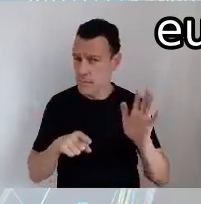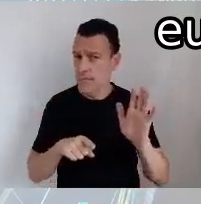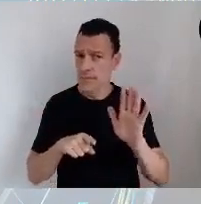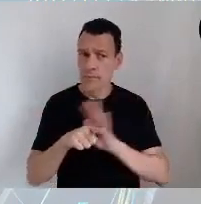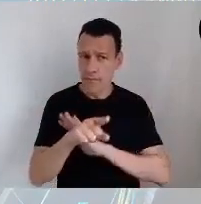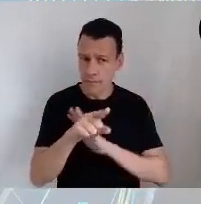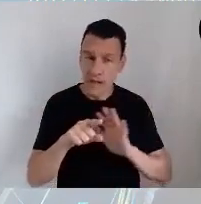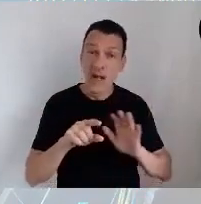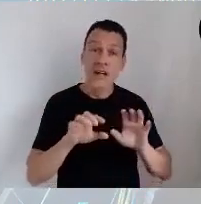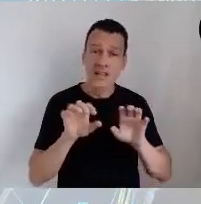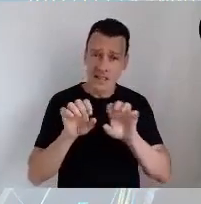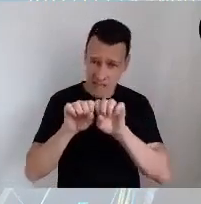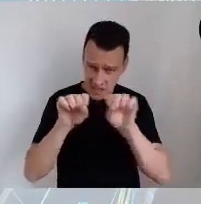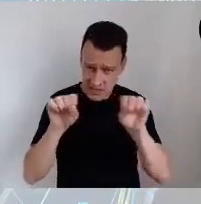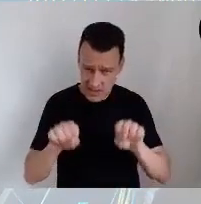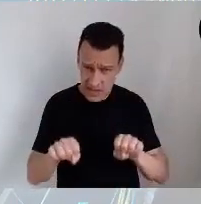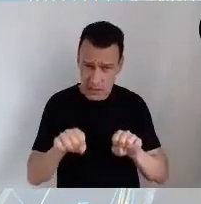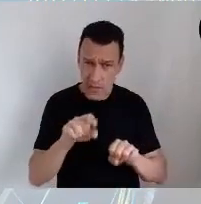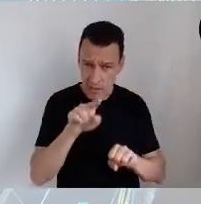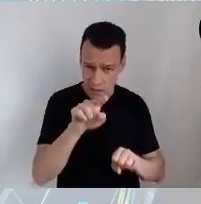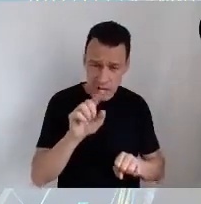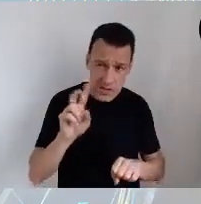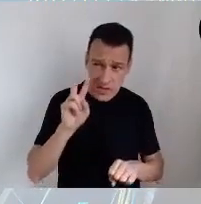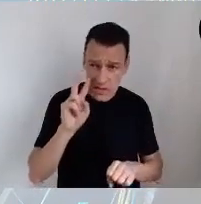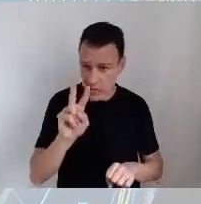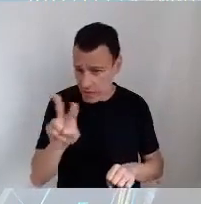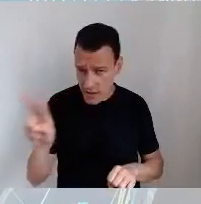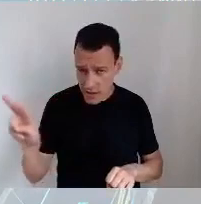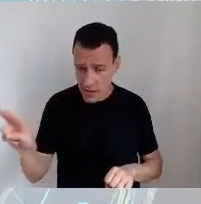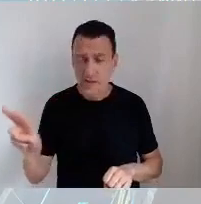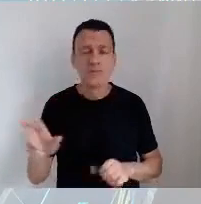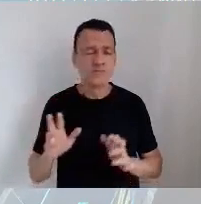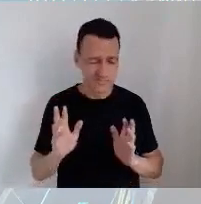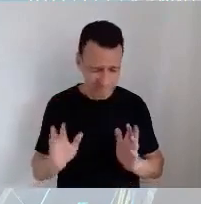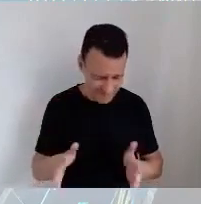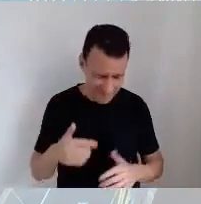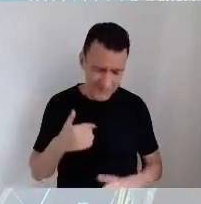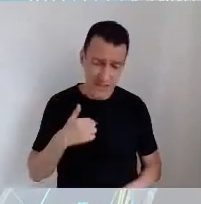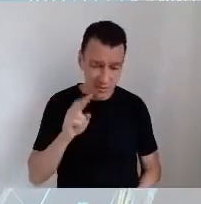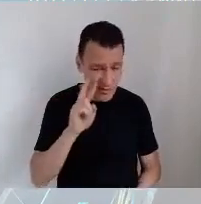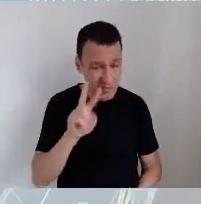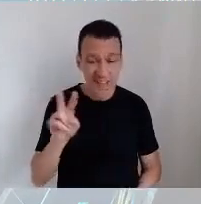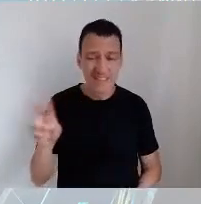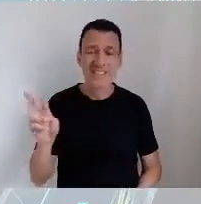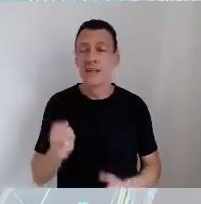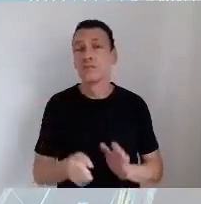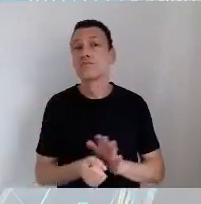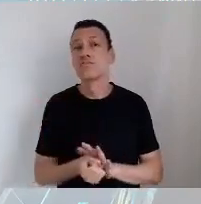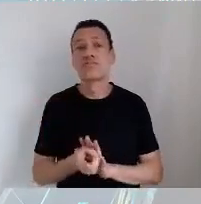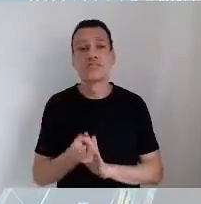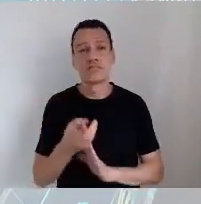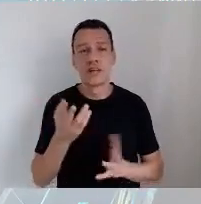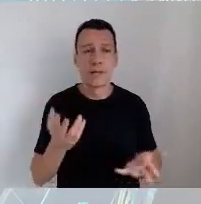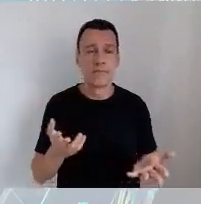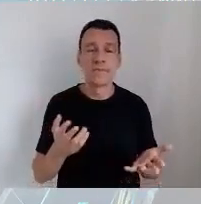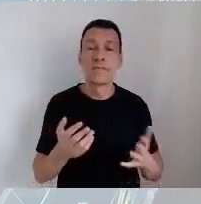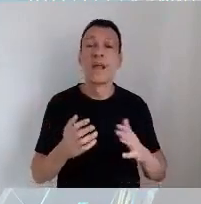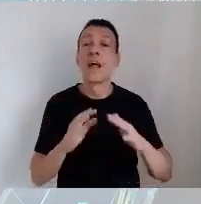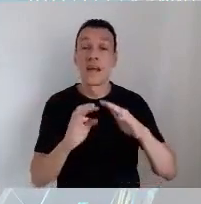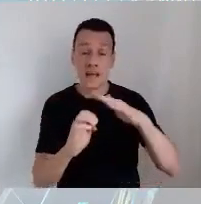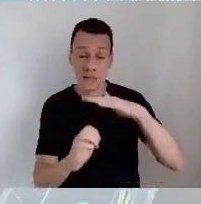Sistemas como consultor eu vejo isso acontecendo o tempo inteiro aonde por exemplo em empresas que adotam